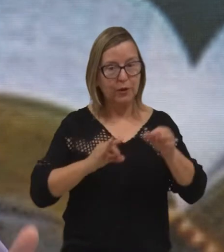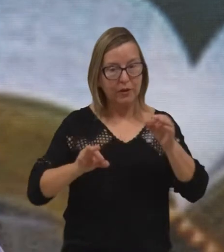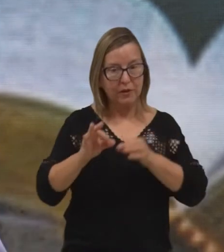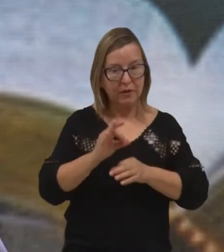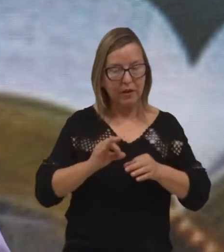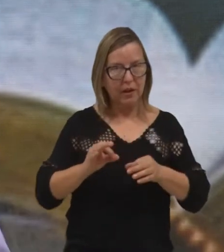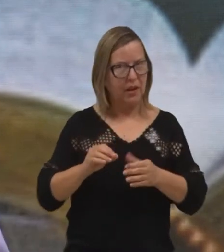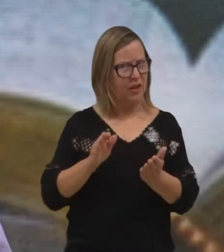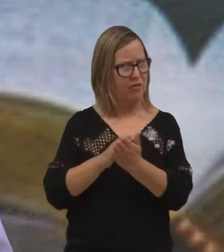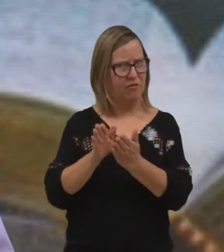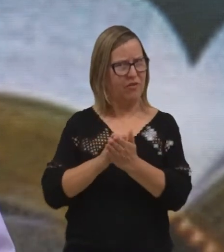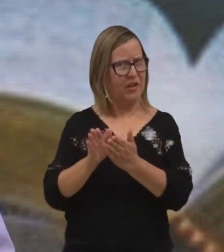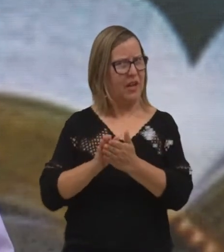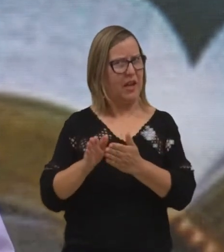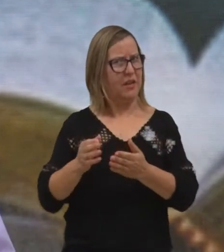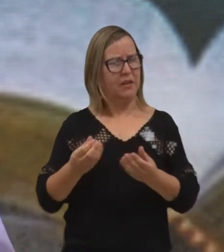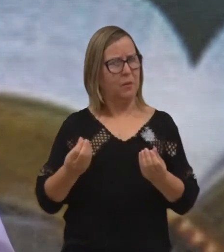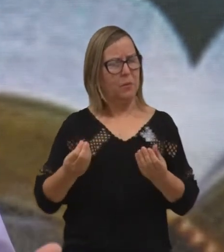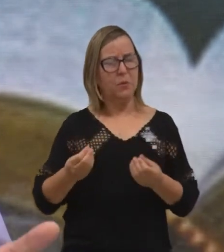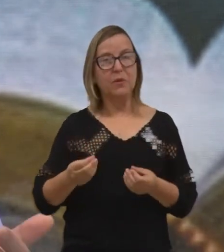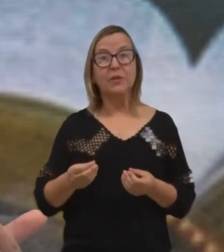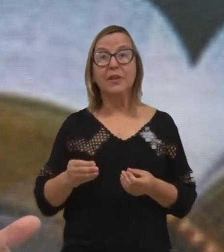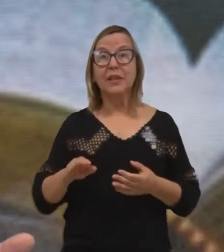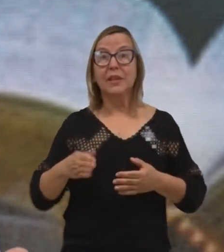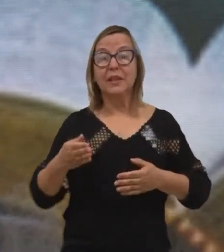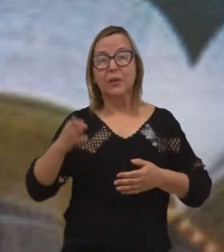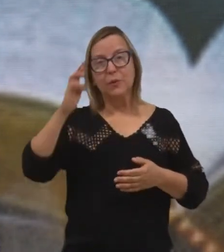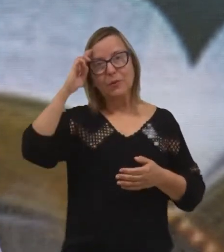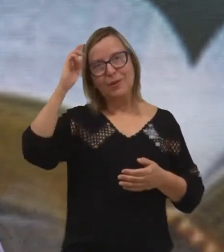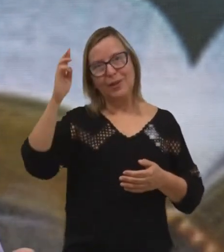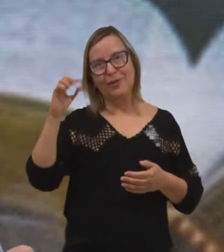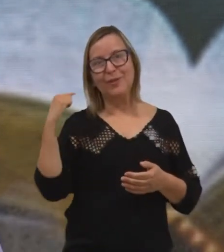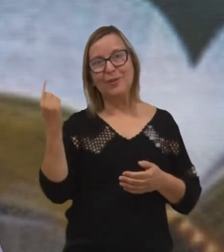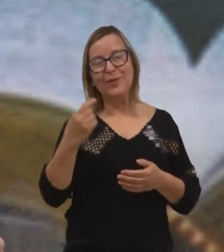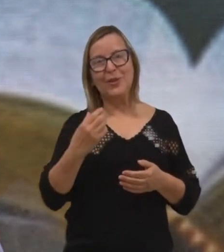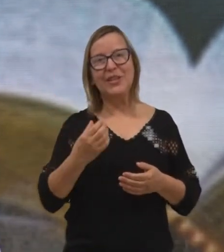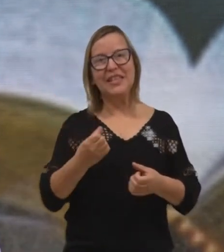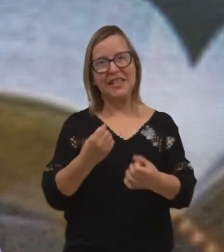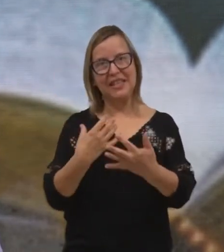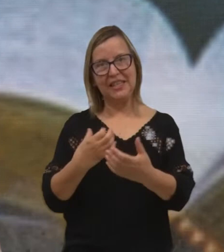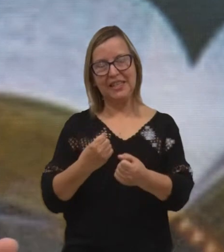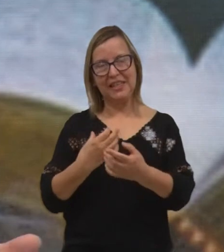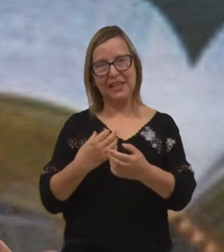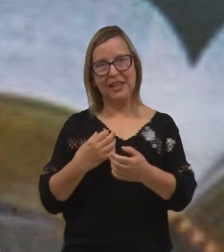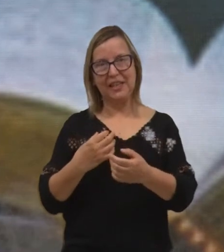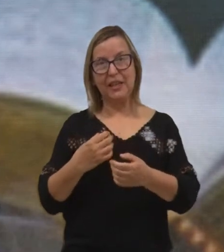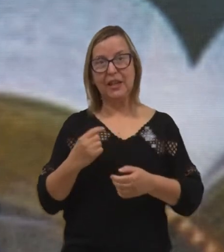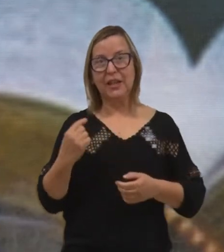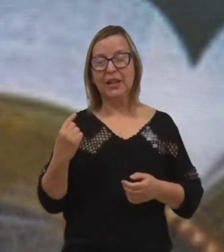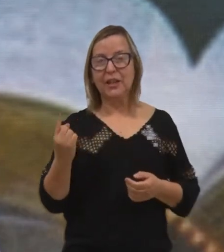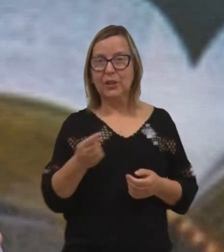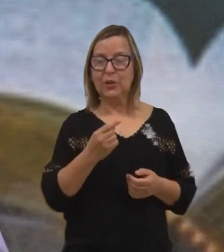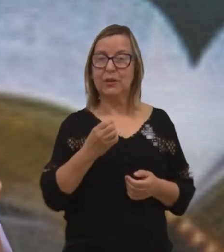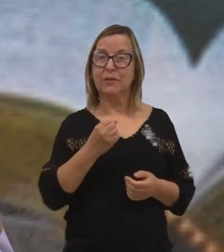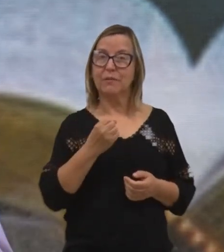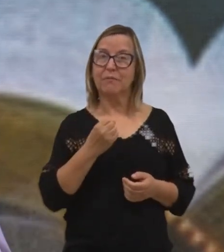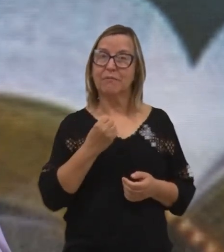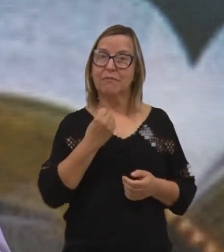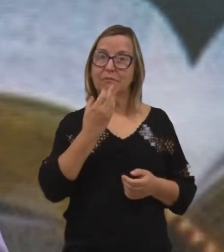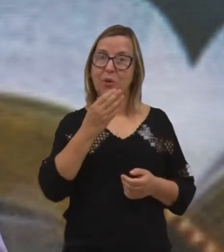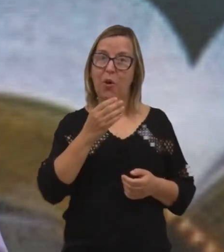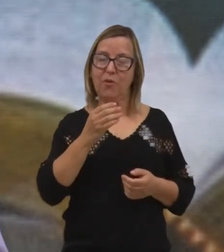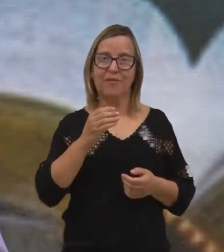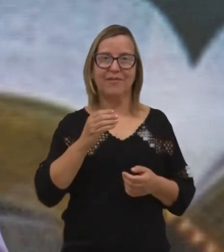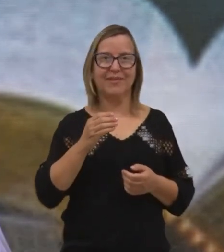gastando demais e tal. E aí o Senhor está nos ensinando que, como bons despenseiros da